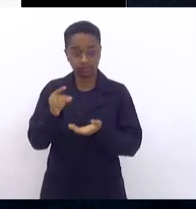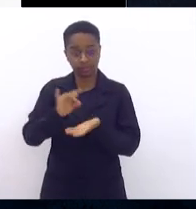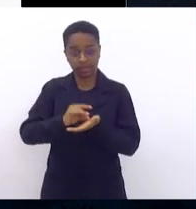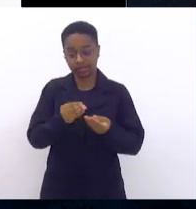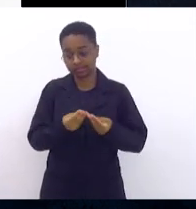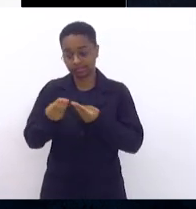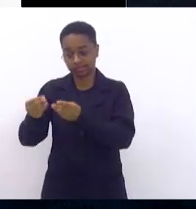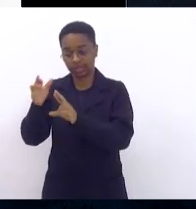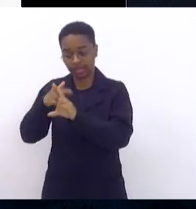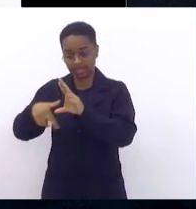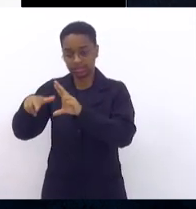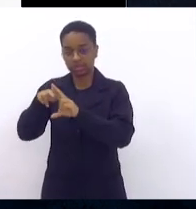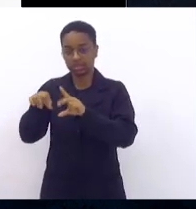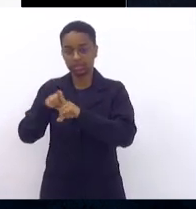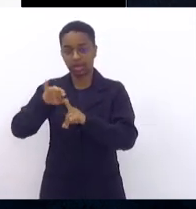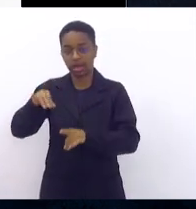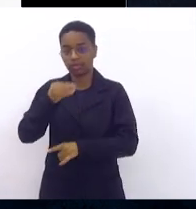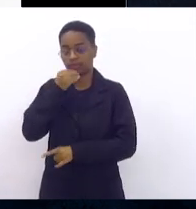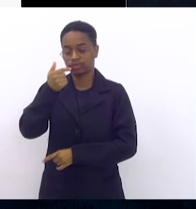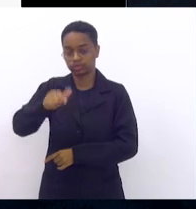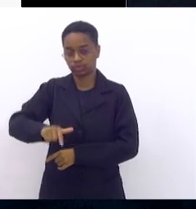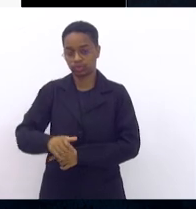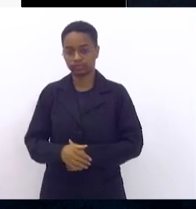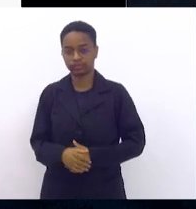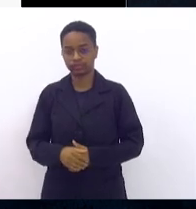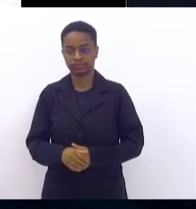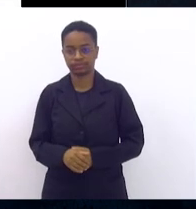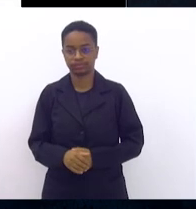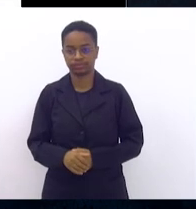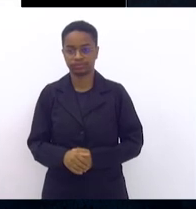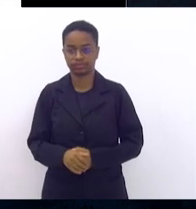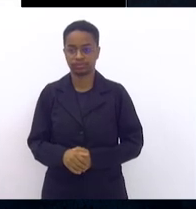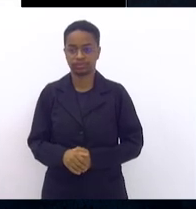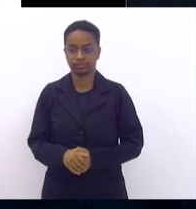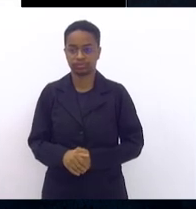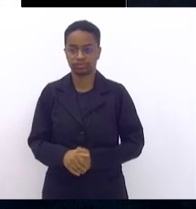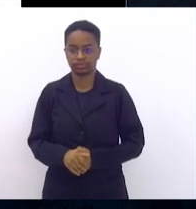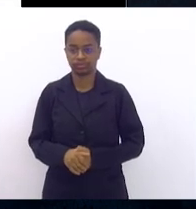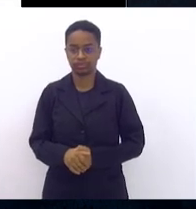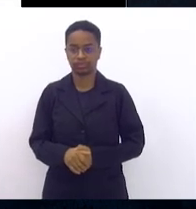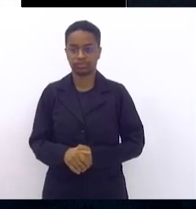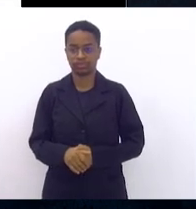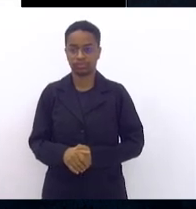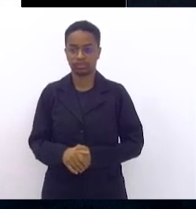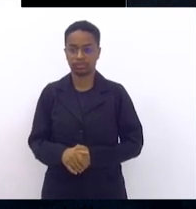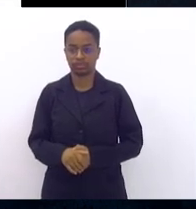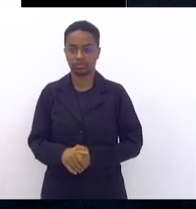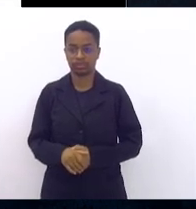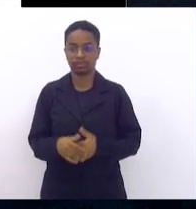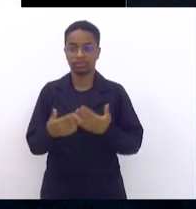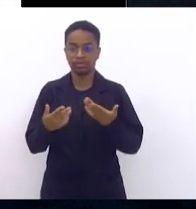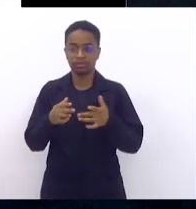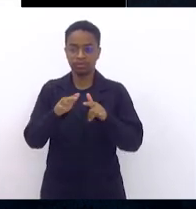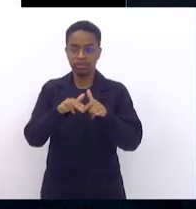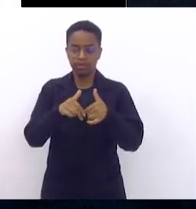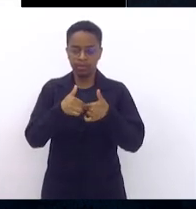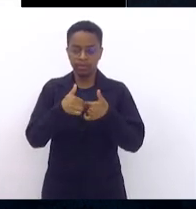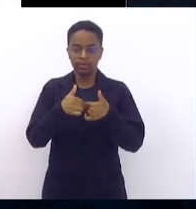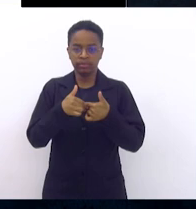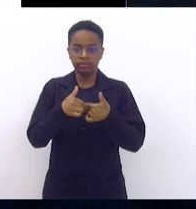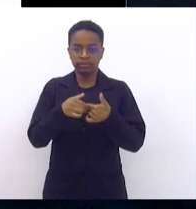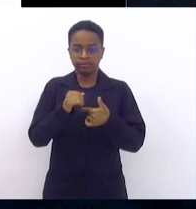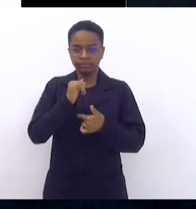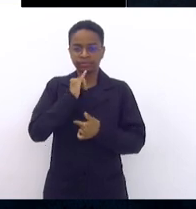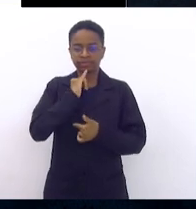e é reaproveitado se a gente passar para o próximo E é exatamente por isso que infelizmente